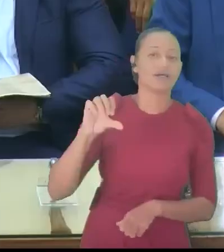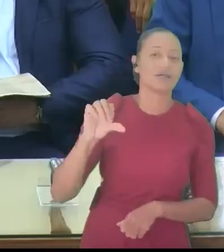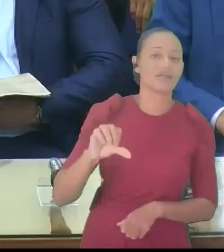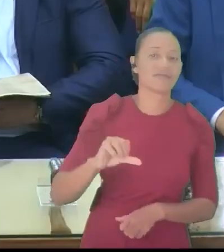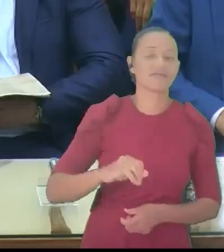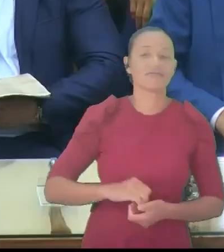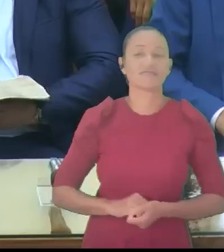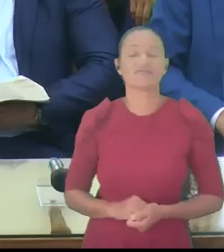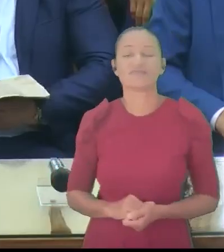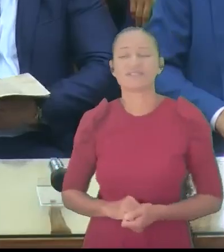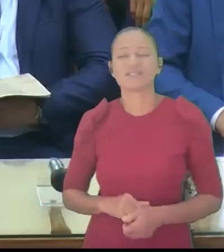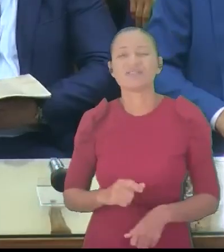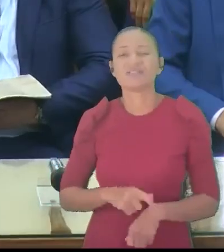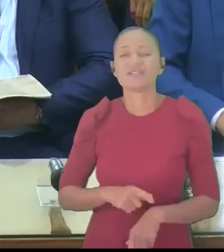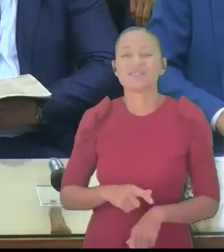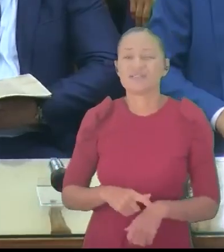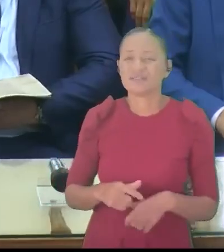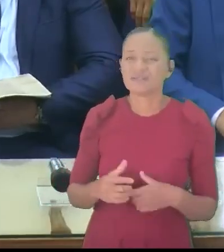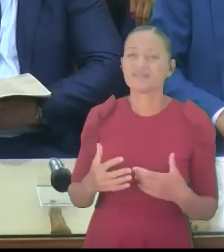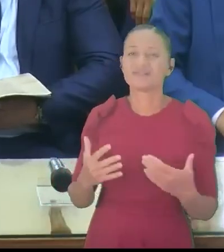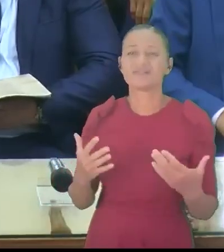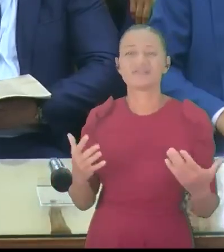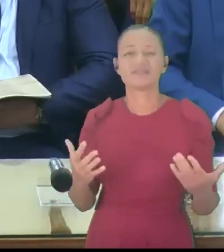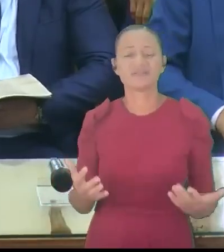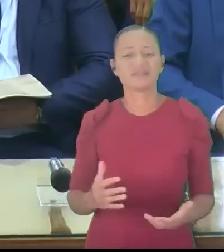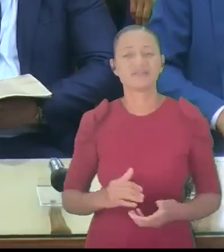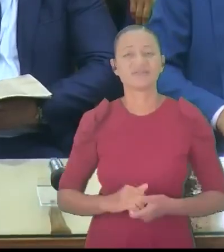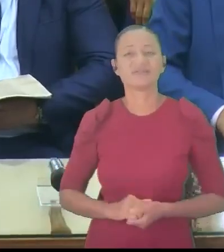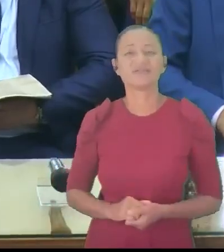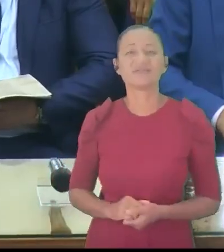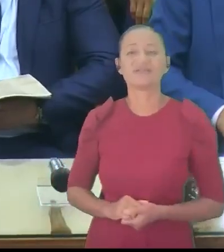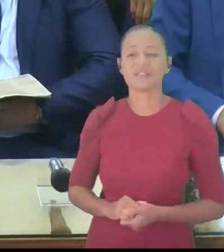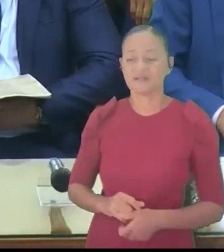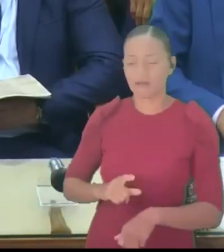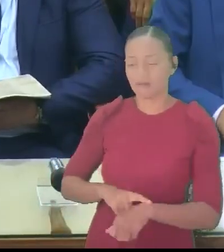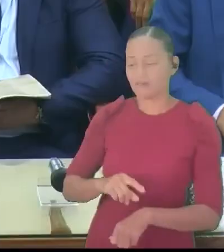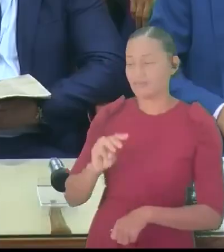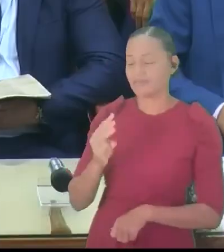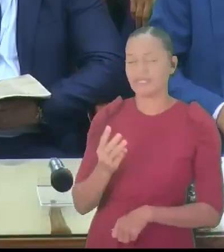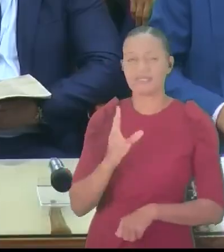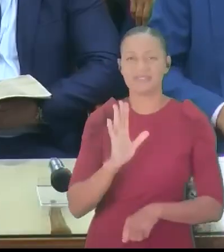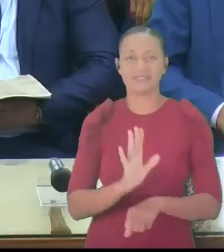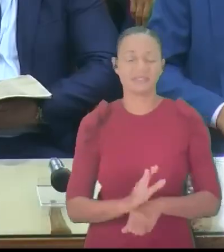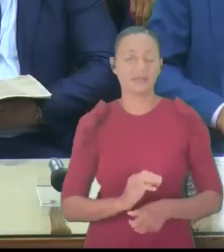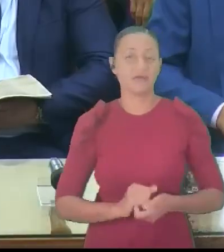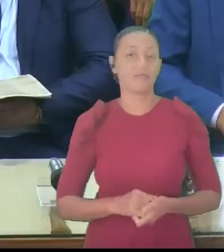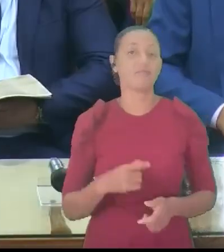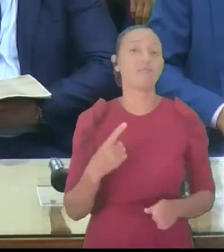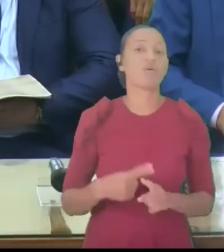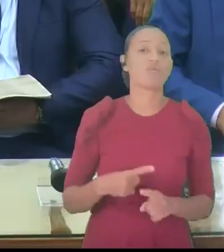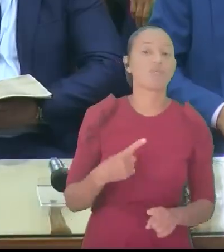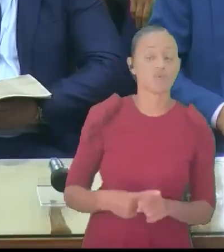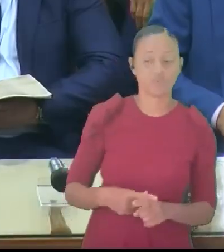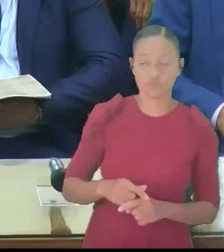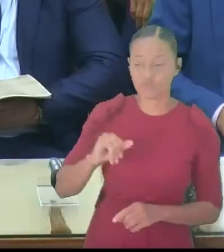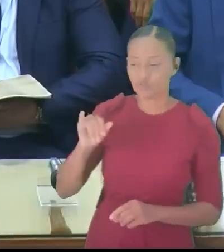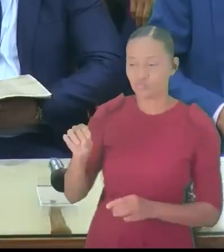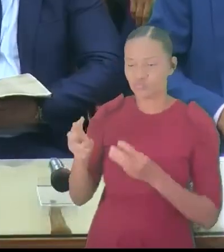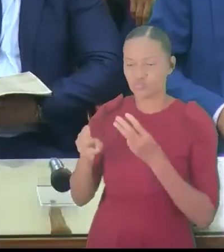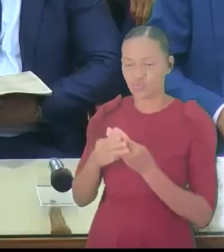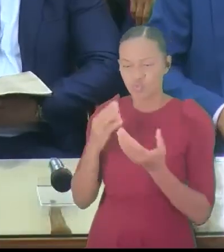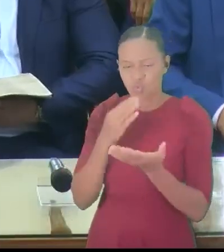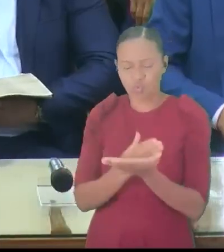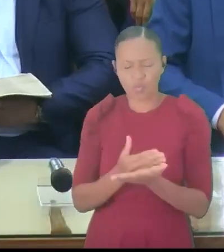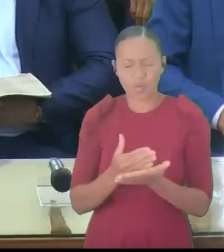hora é a hora nona? Ou que horas são a hora nona? 3. 3 horas da tarde. Porque o judeu começa a contar o dia